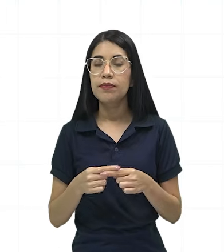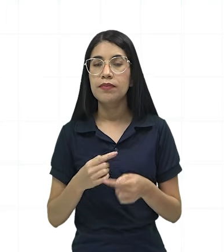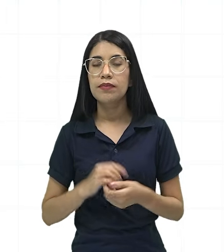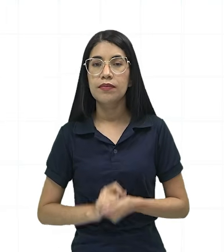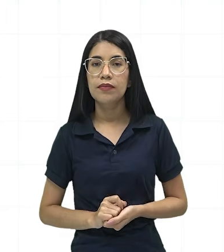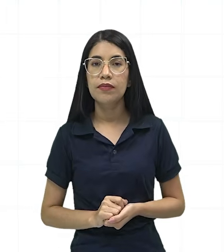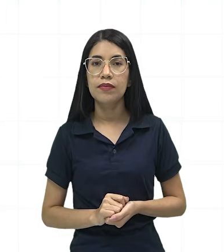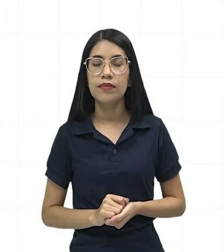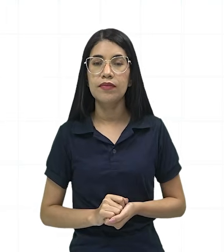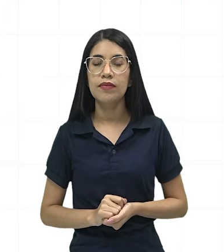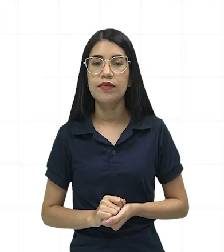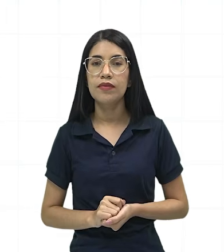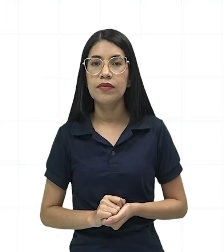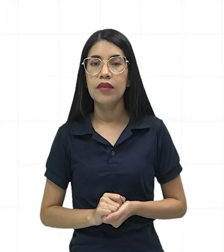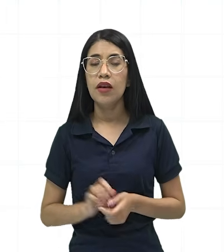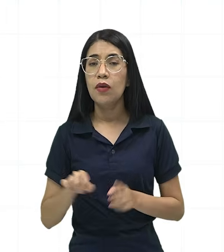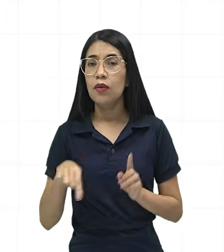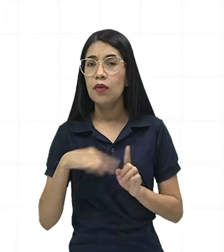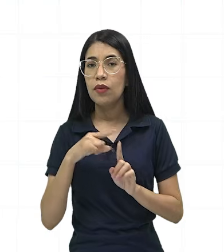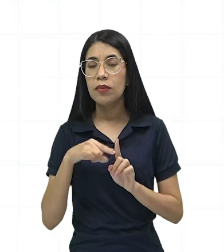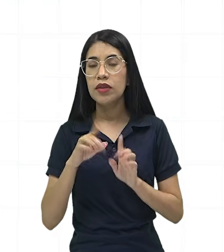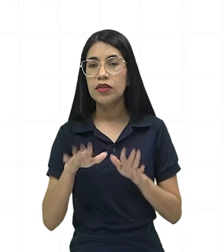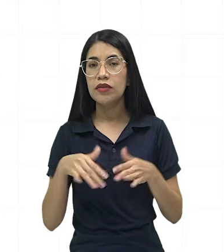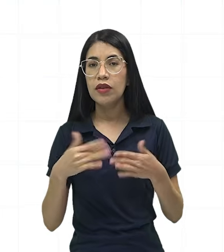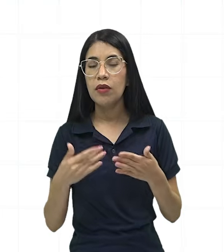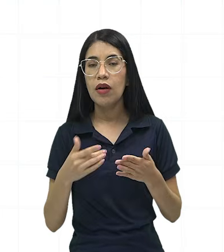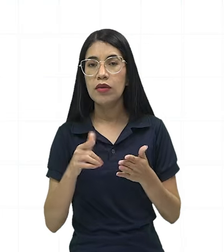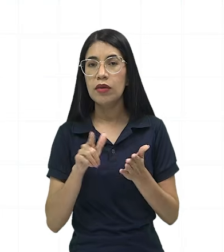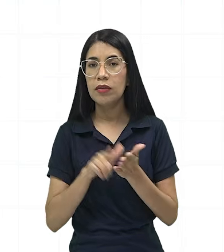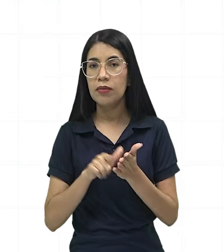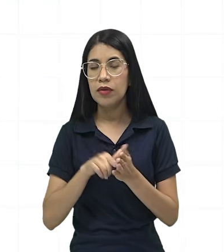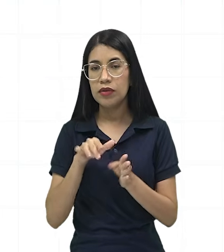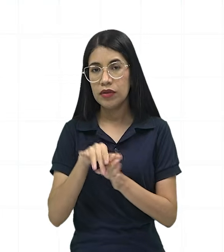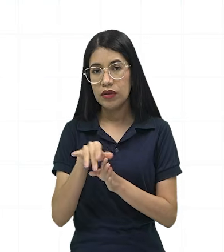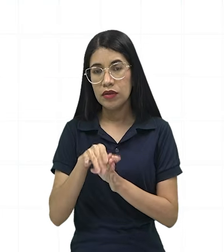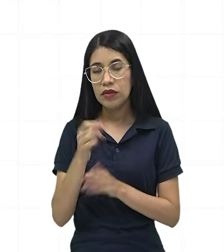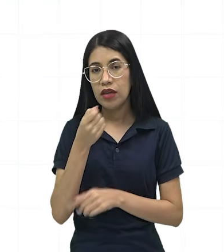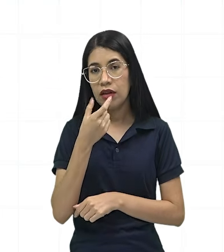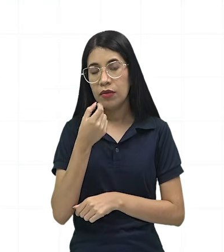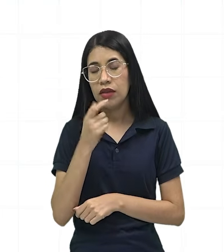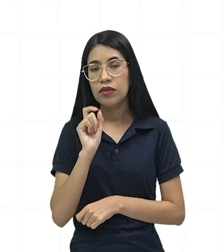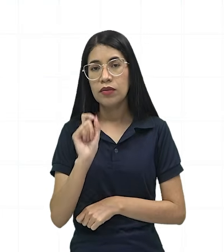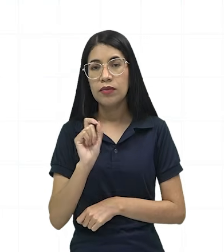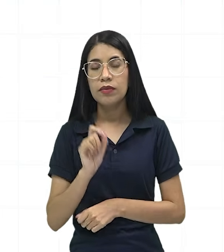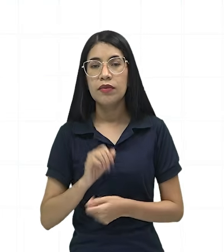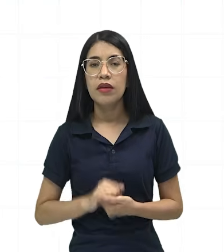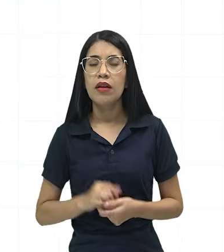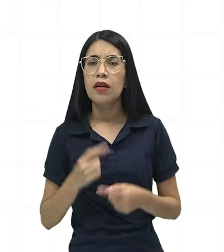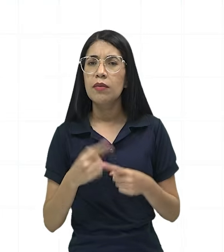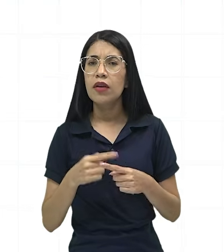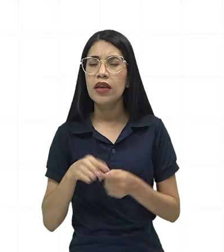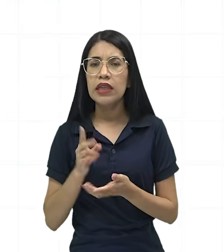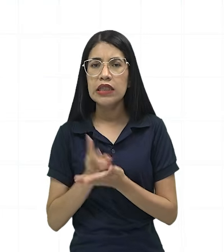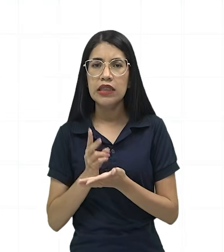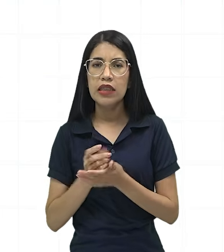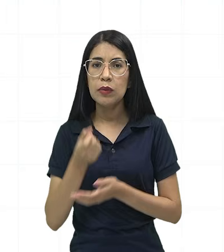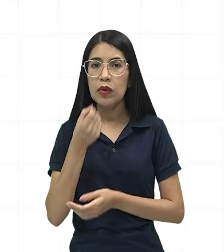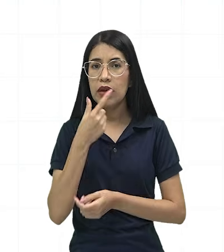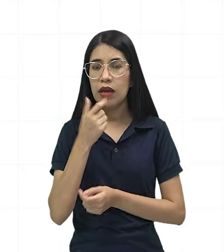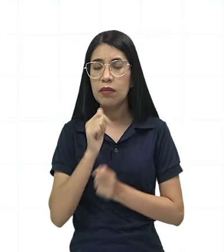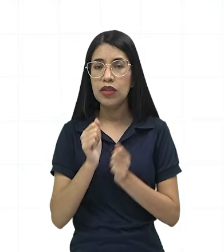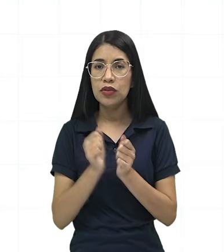bula de remédio. Qual é a finalidade da bula de remédio? Qual é a função que ela tem? Por que que todo remédio